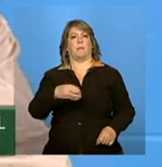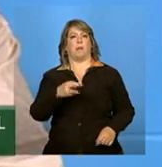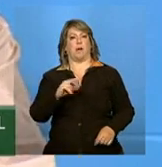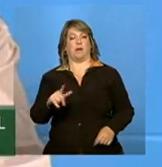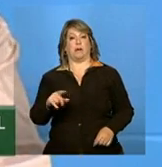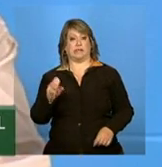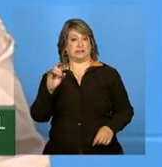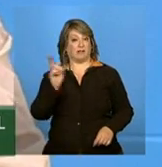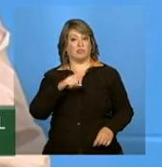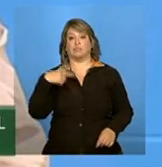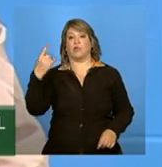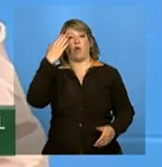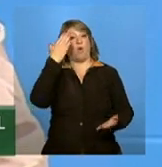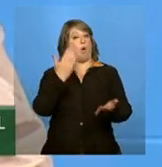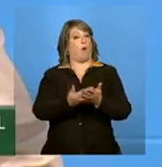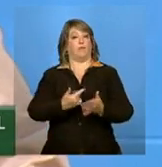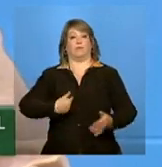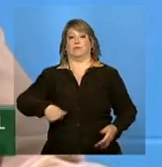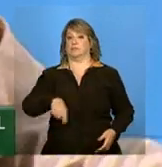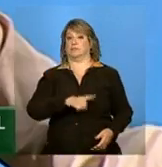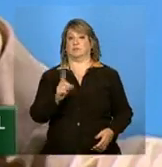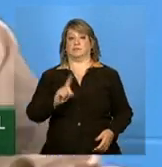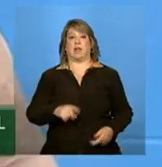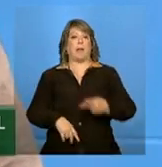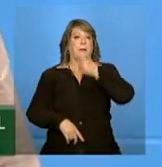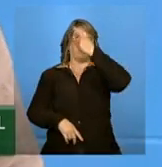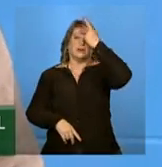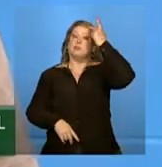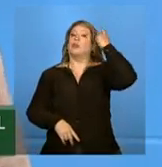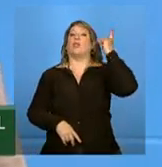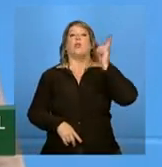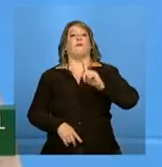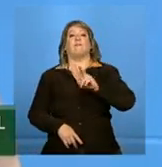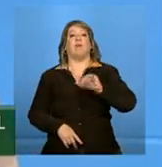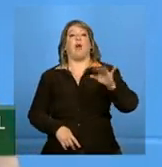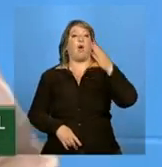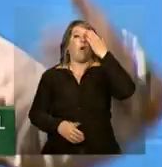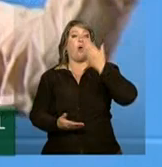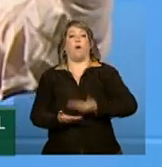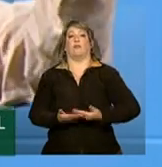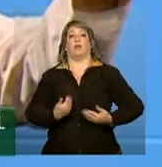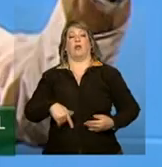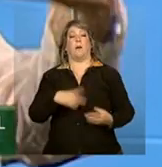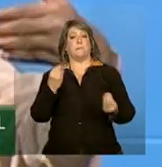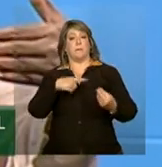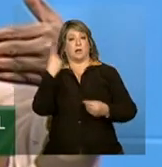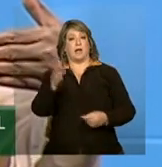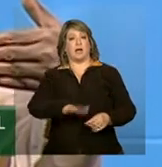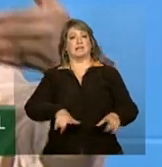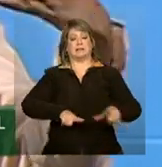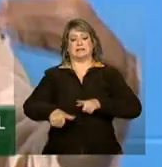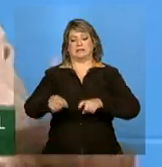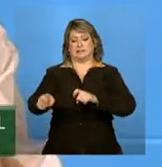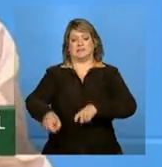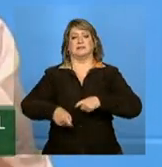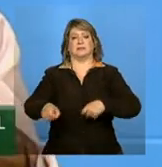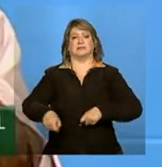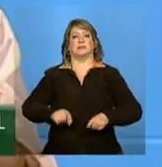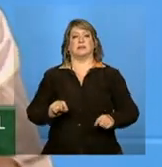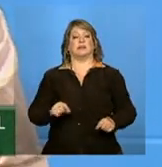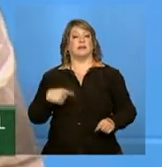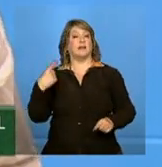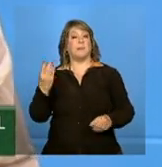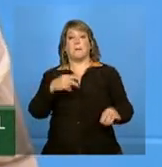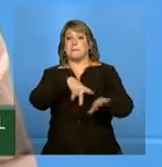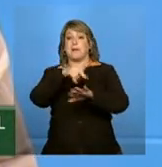irão confiar na gente. Mais de 60% das crianças que trabalham, trabalham em trabalhos agrícolas. E muitos países sequer têm leis nesse